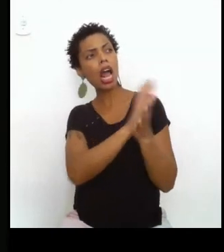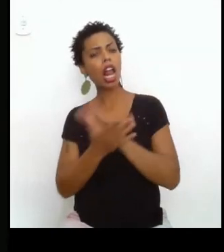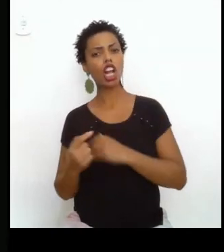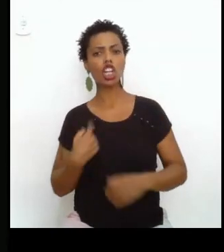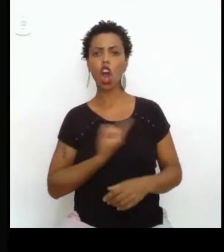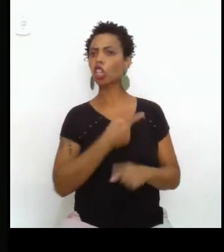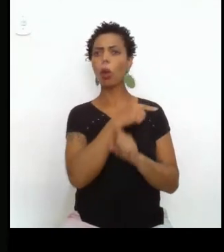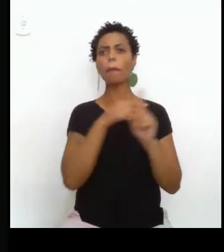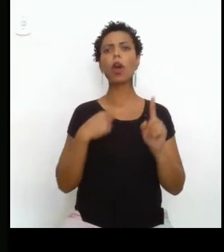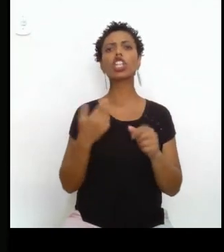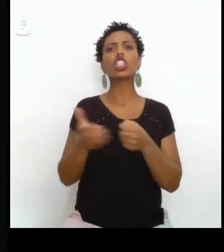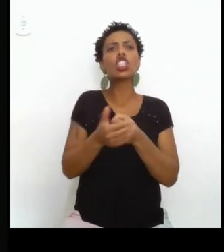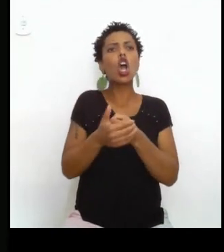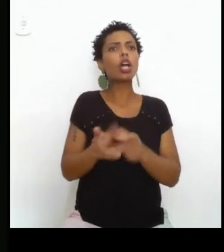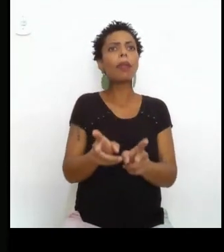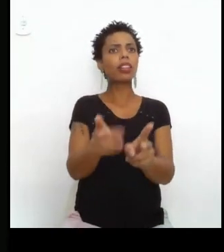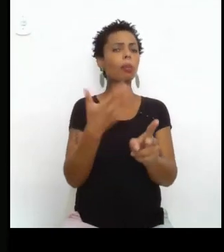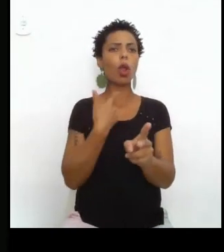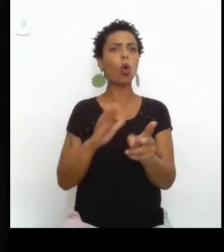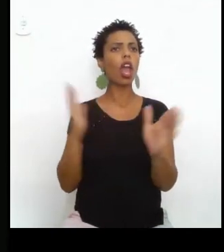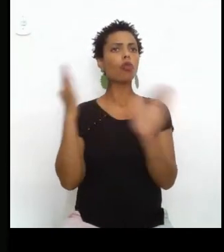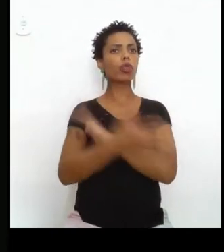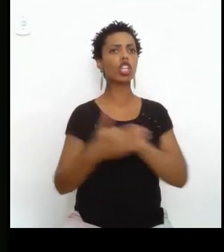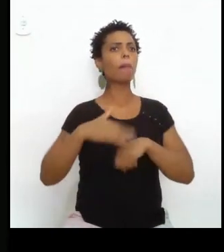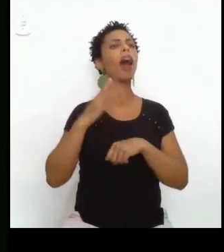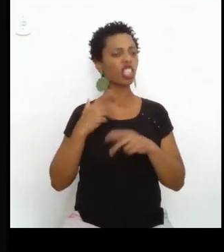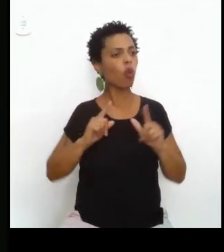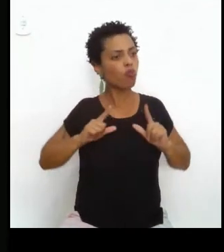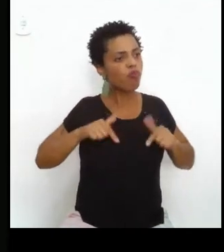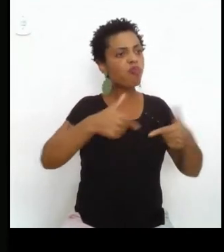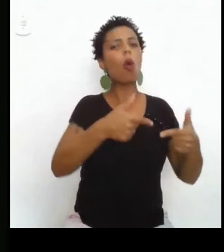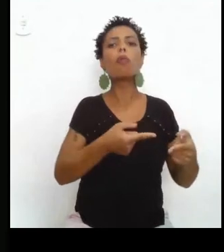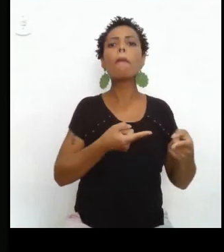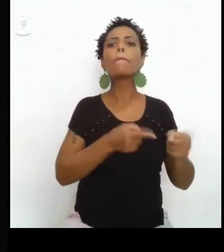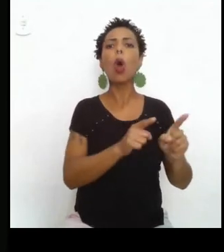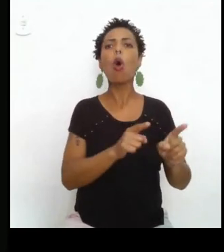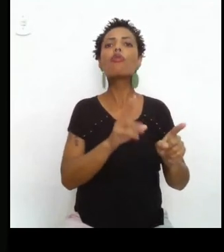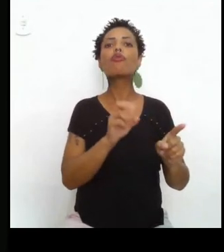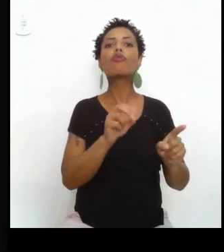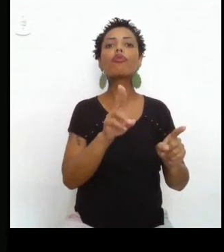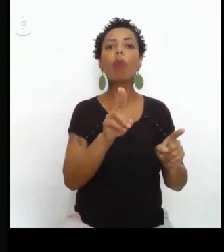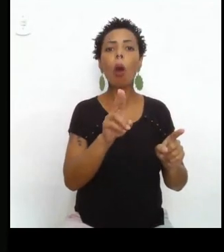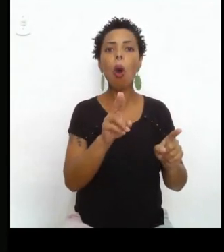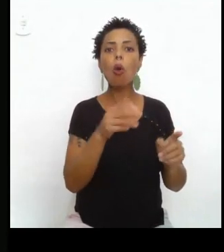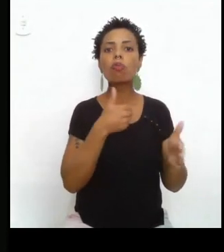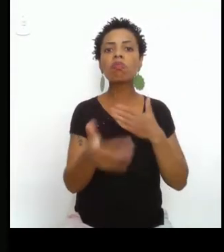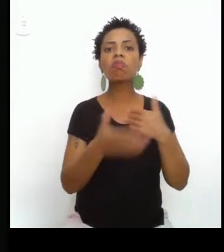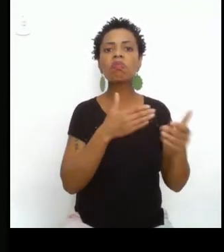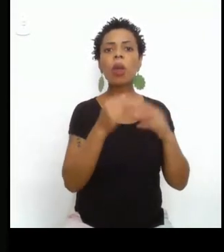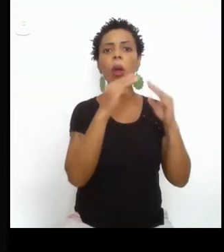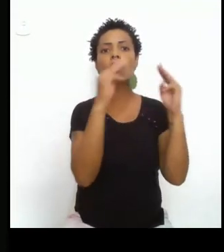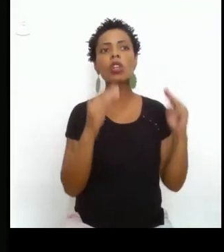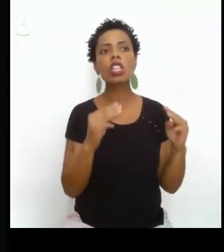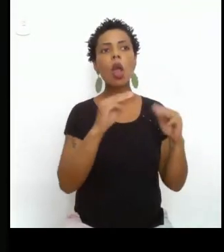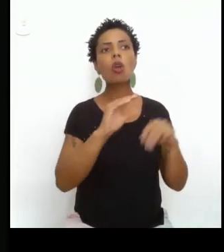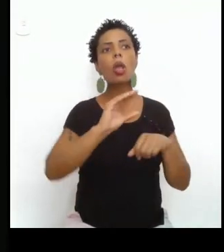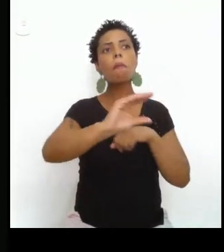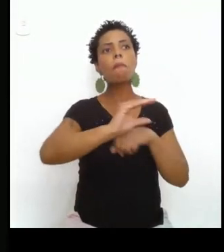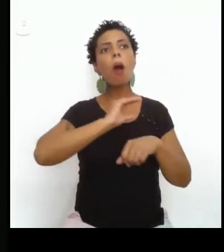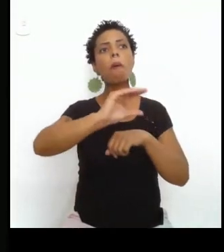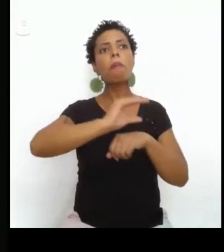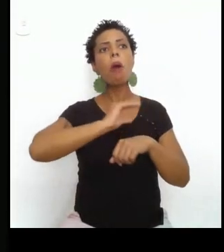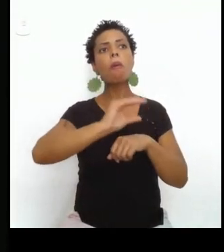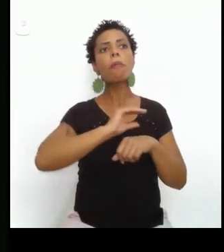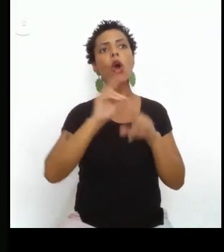sempre eu não quero mais fugir eu vou para cima vou atacar todas e os museus que financiam clandestinamente o nosso som mais